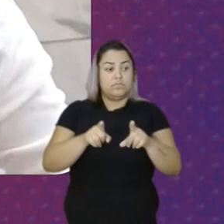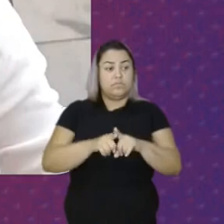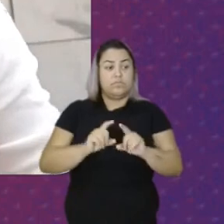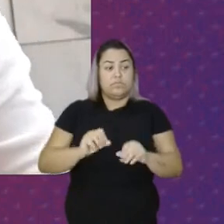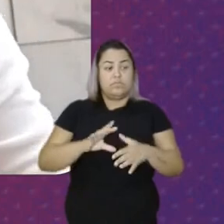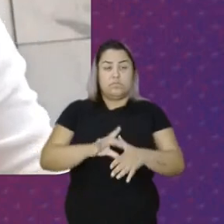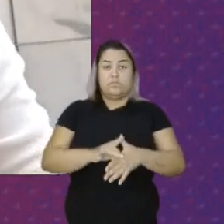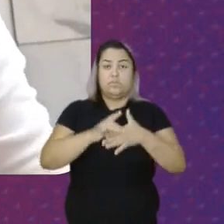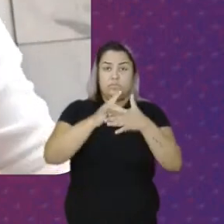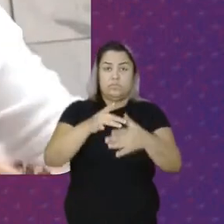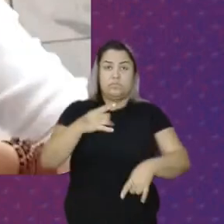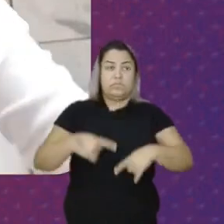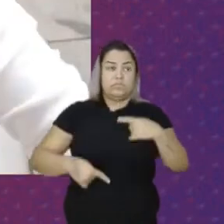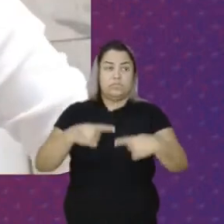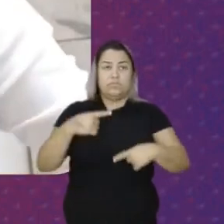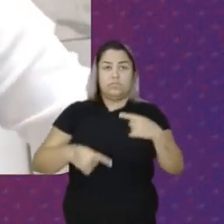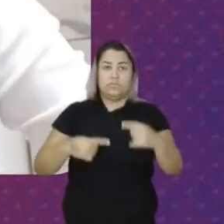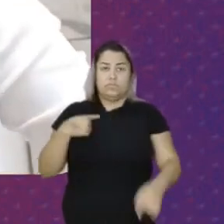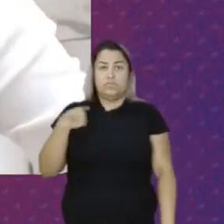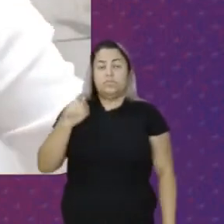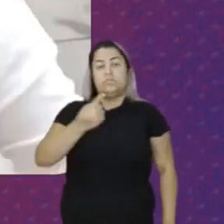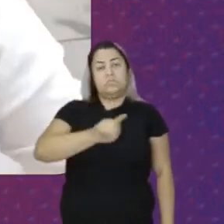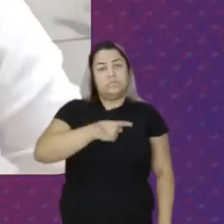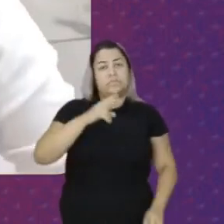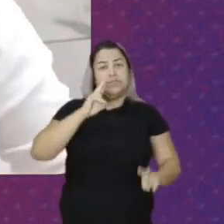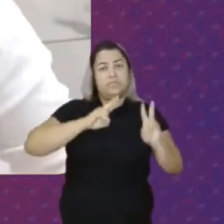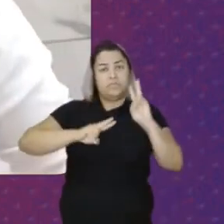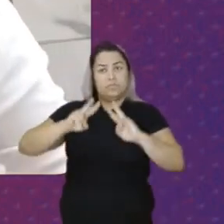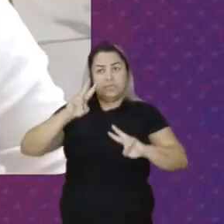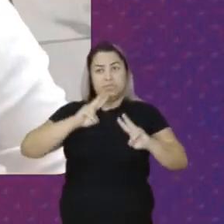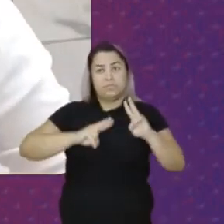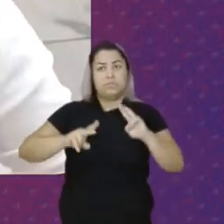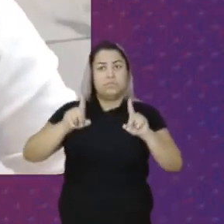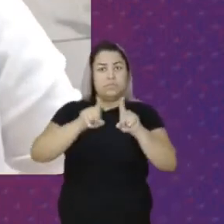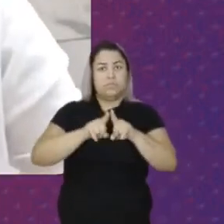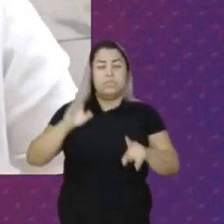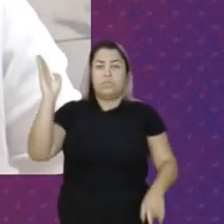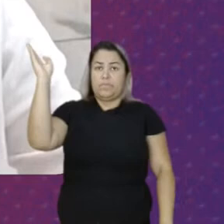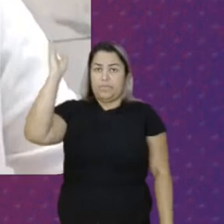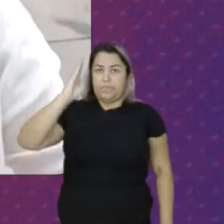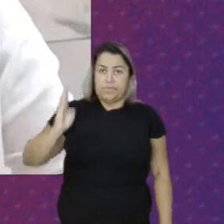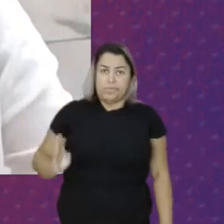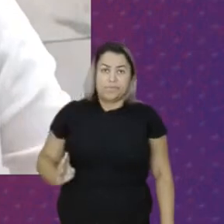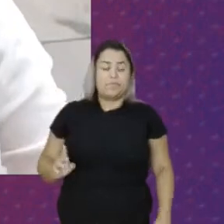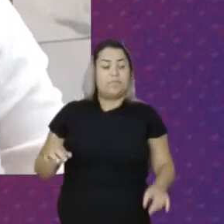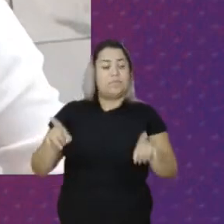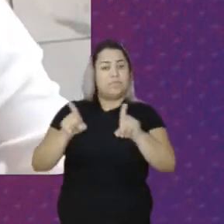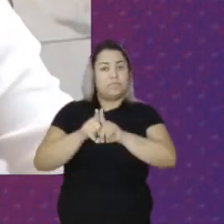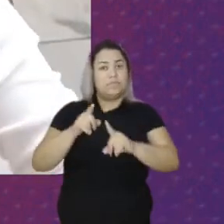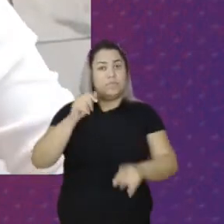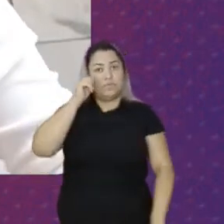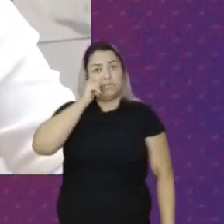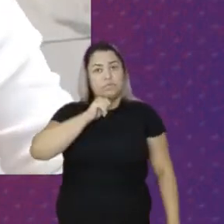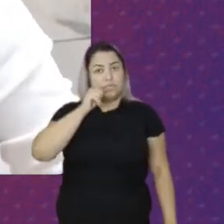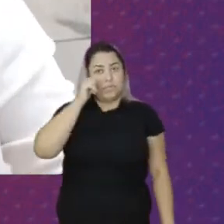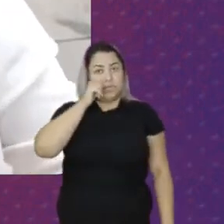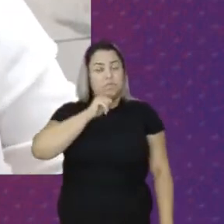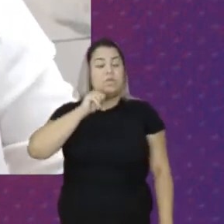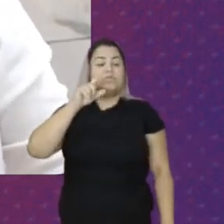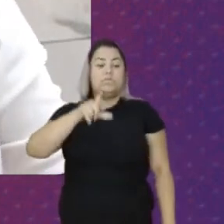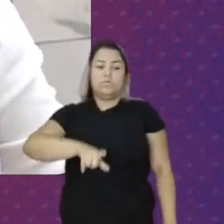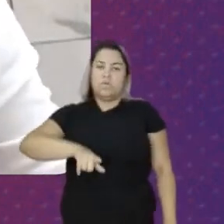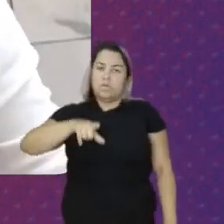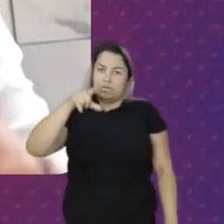política. E a gente tem assistido, né, vários casos no Brasil de mulheres que estão